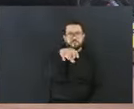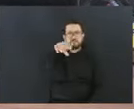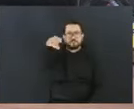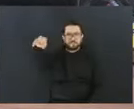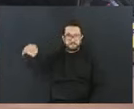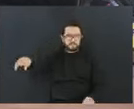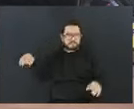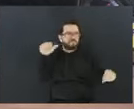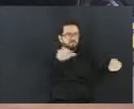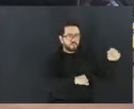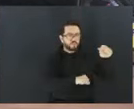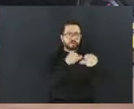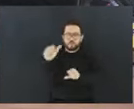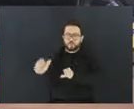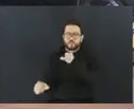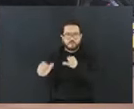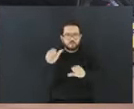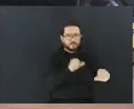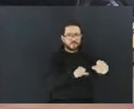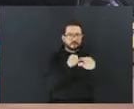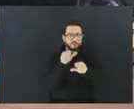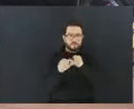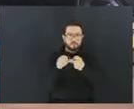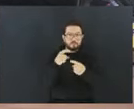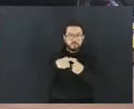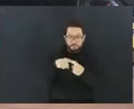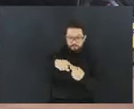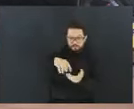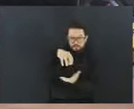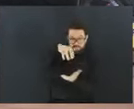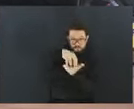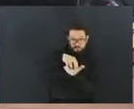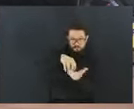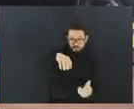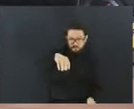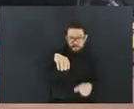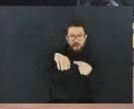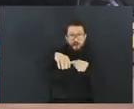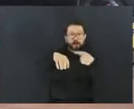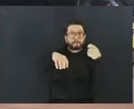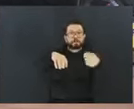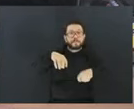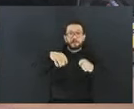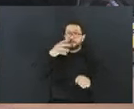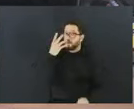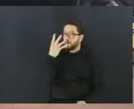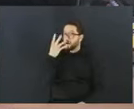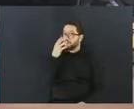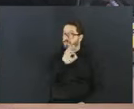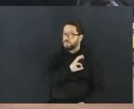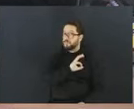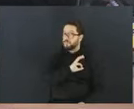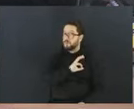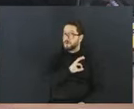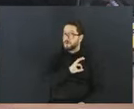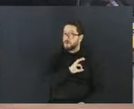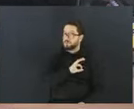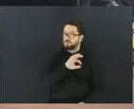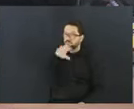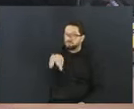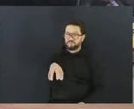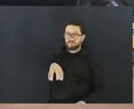cada quartelzinho que nós construímos, nós temos que ter no mínimo 4 policiais para cuidar desses quartéis, né? Que a gente não pode deixar ali,